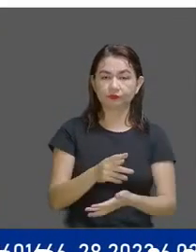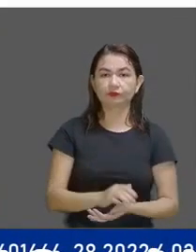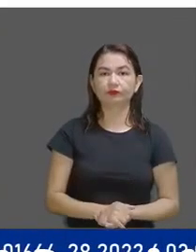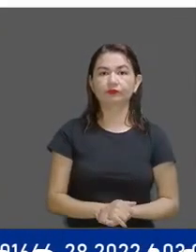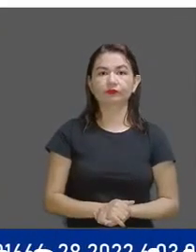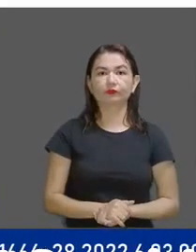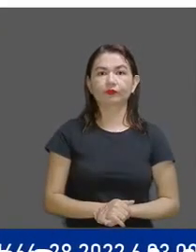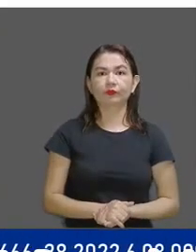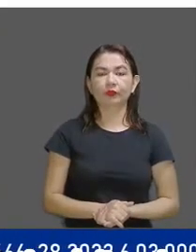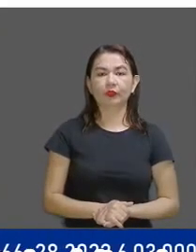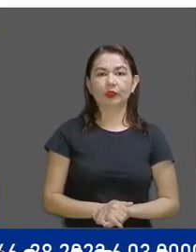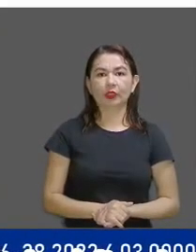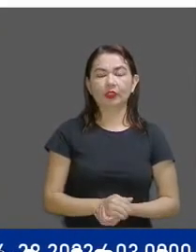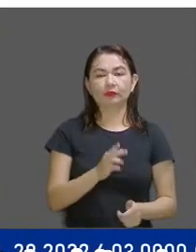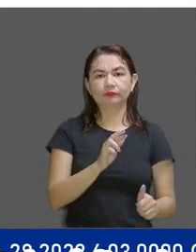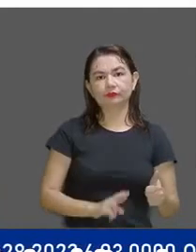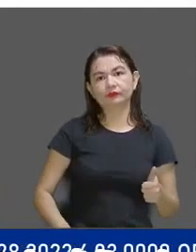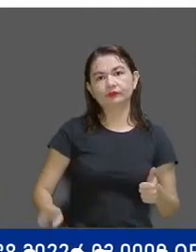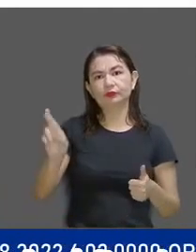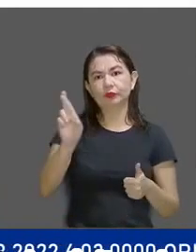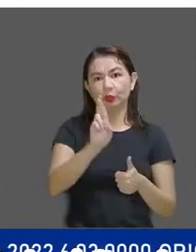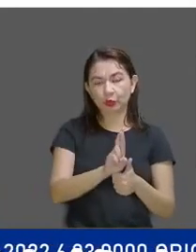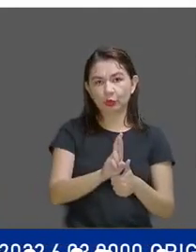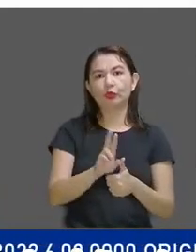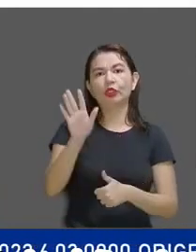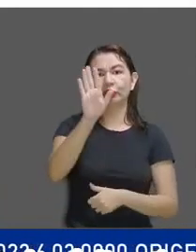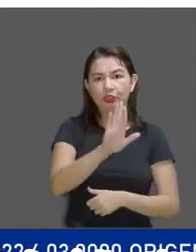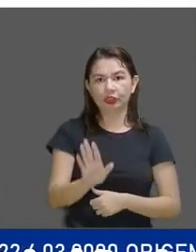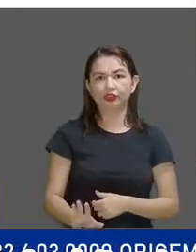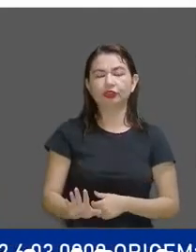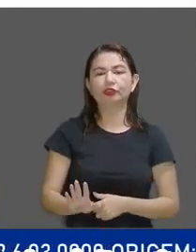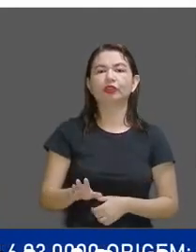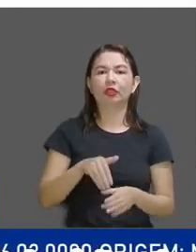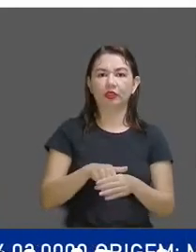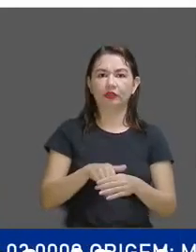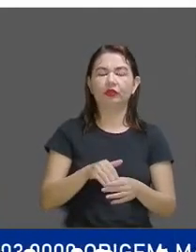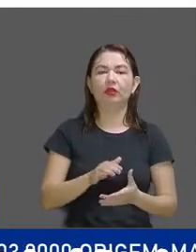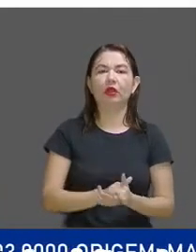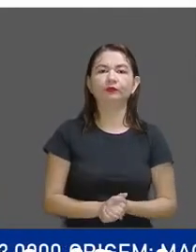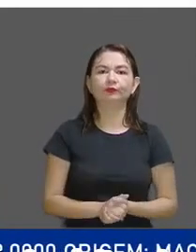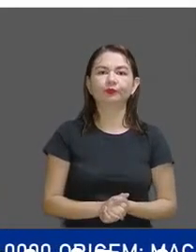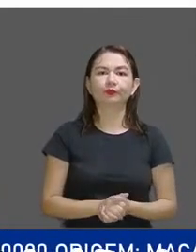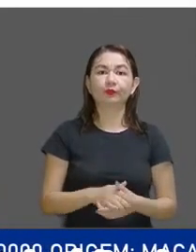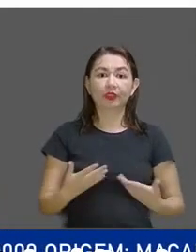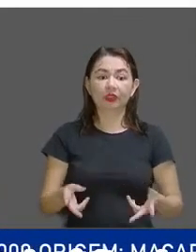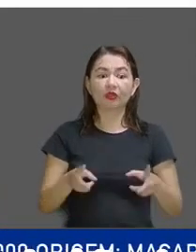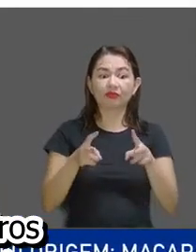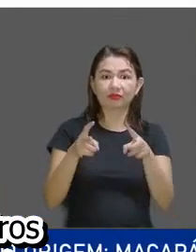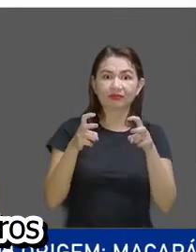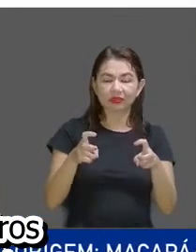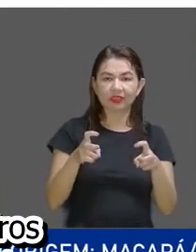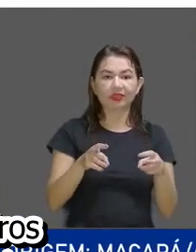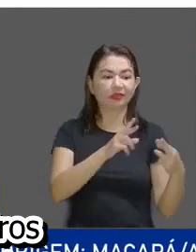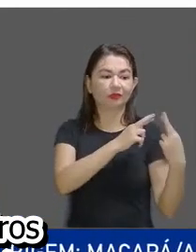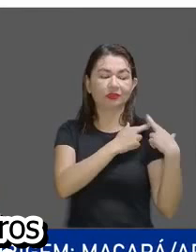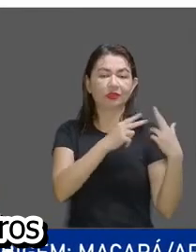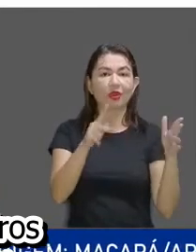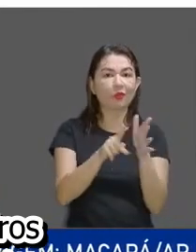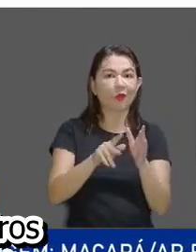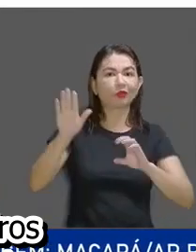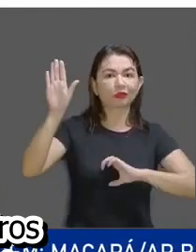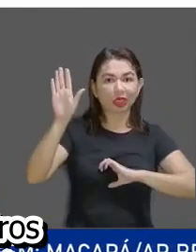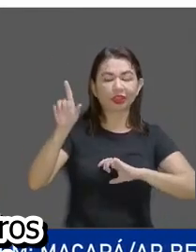desta Procuradoria Regional Eleitoral, o prazo limite para a propositura das ações cíveis eleitorais que visam a responsabilização dos candidatos e